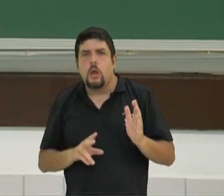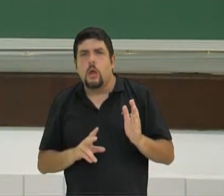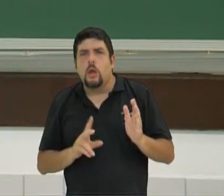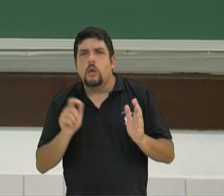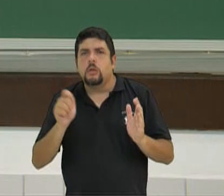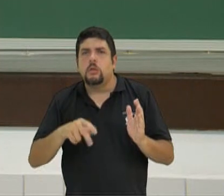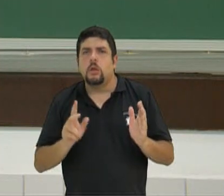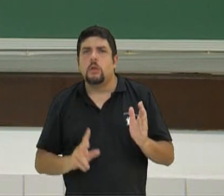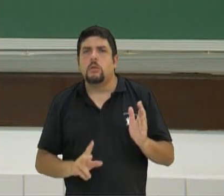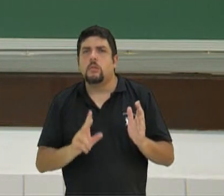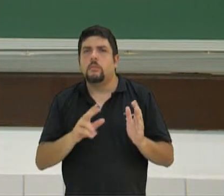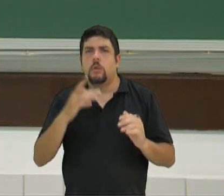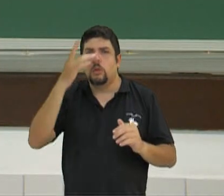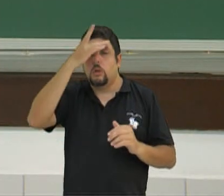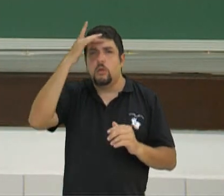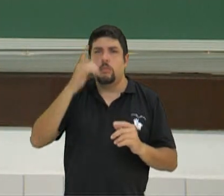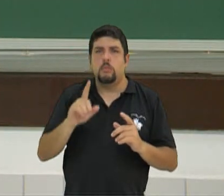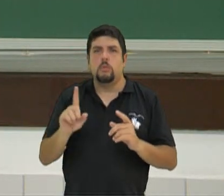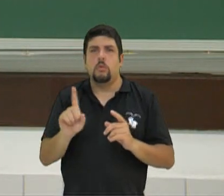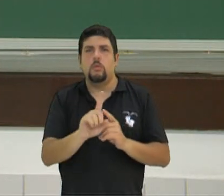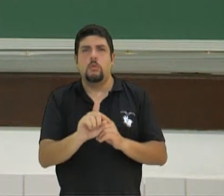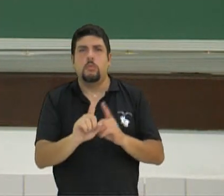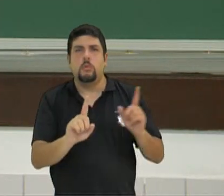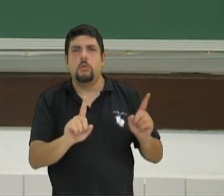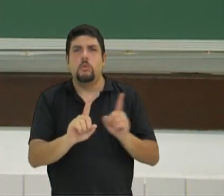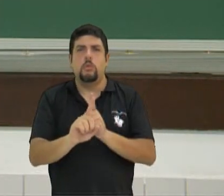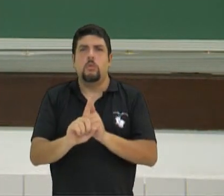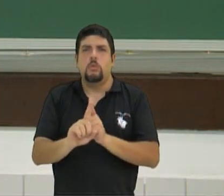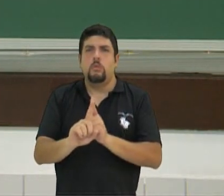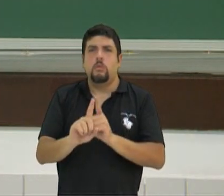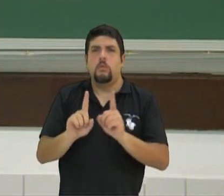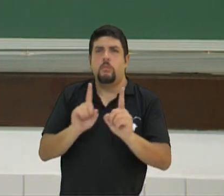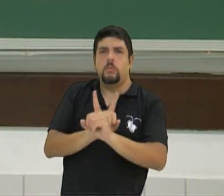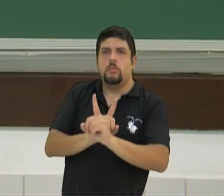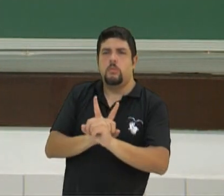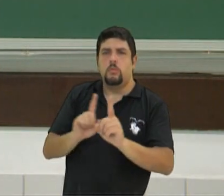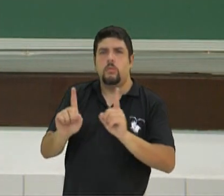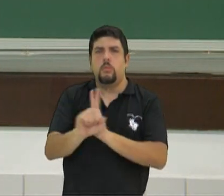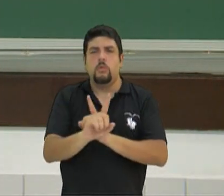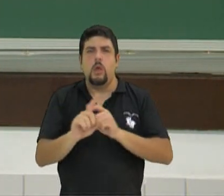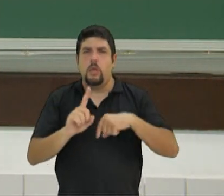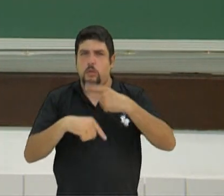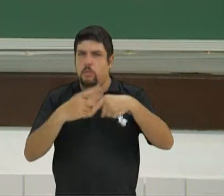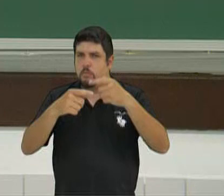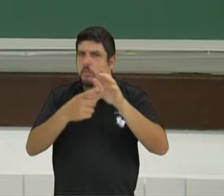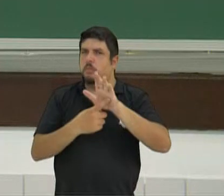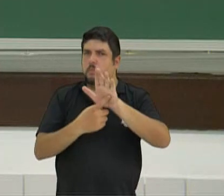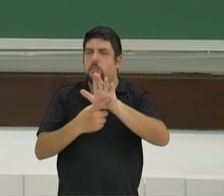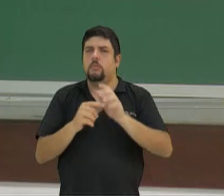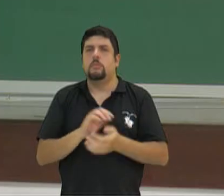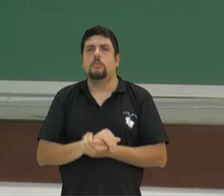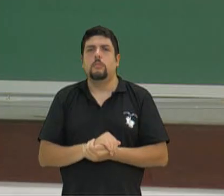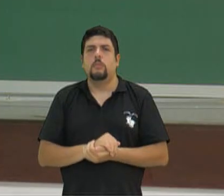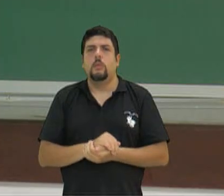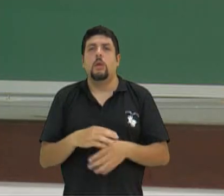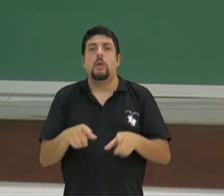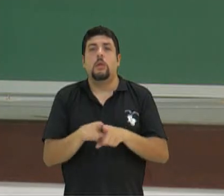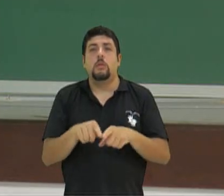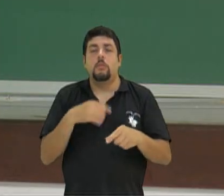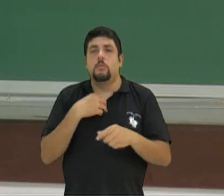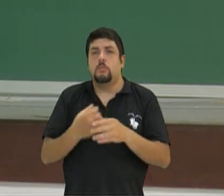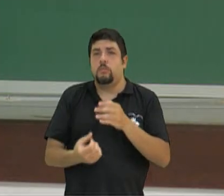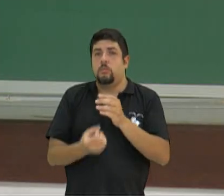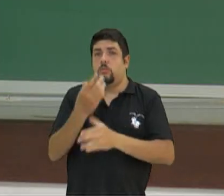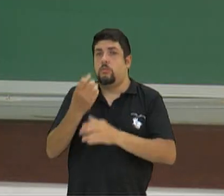para colocar uma pessoa e a outra usando o mesmo plano seco, né? A gente vai mostrar aqui exemplos. Então, criou mais de 500